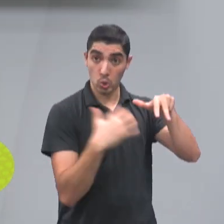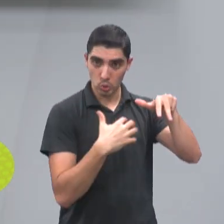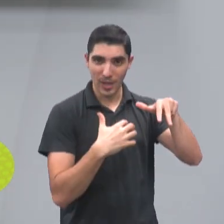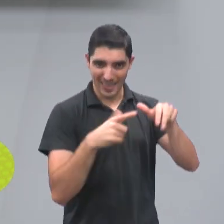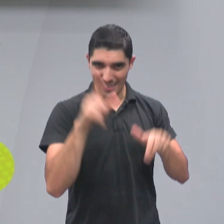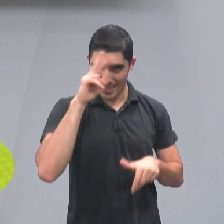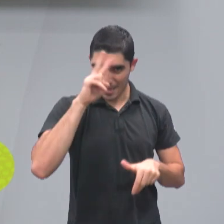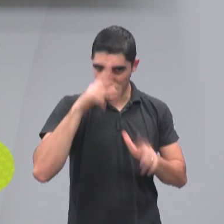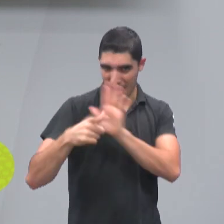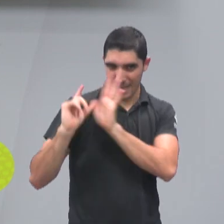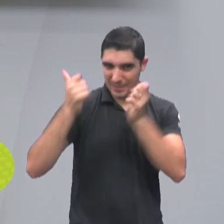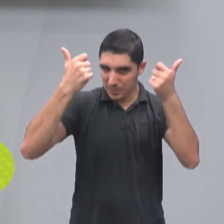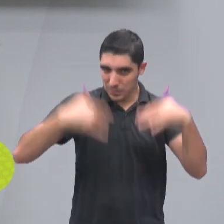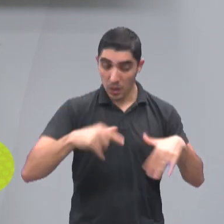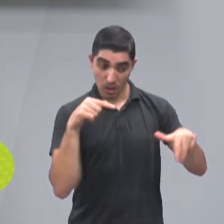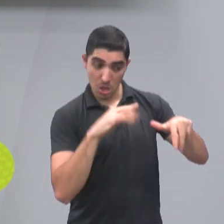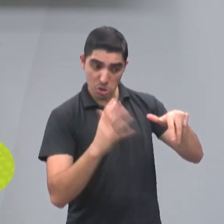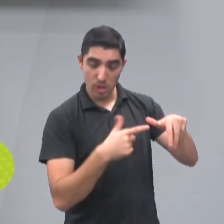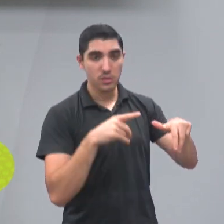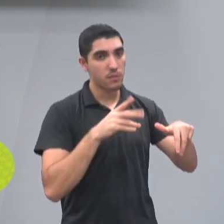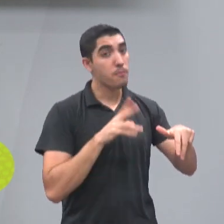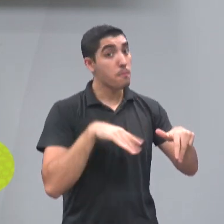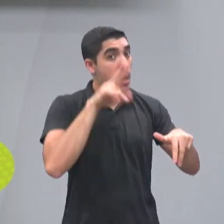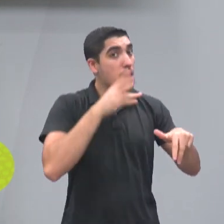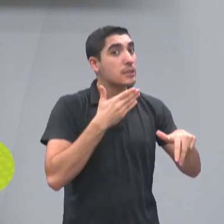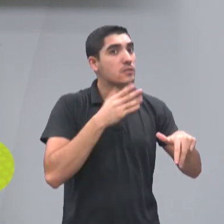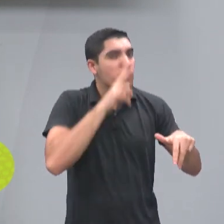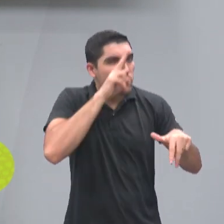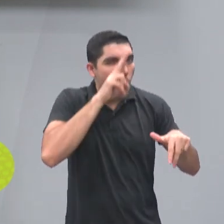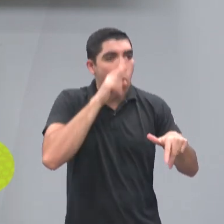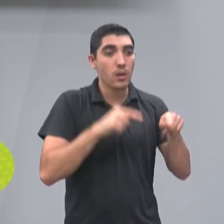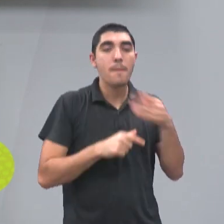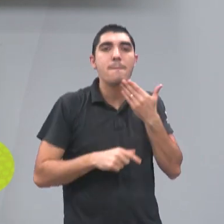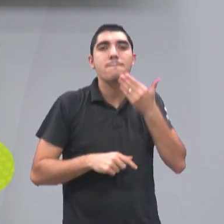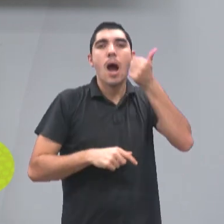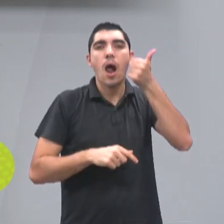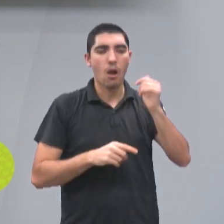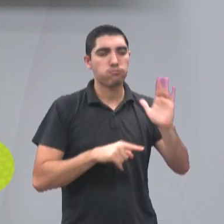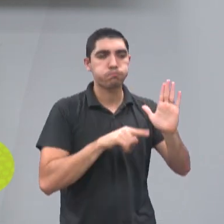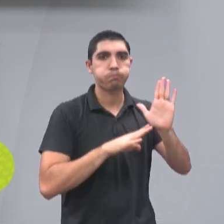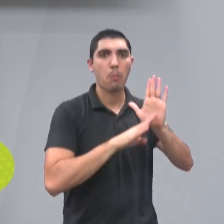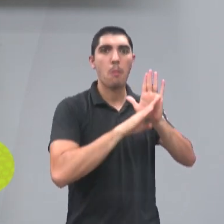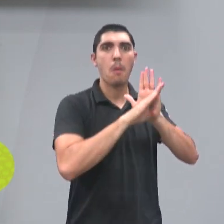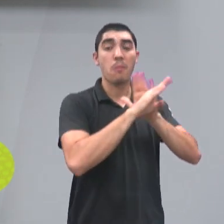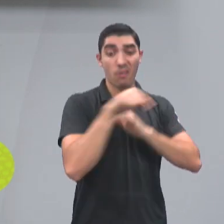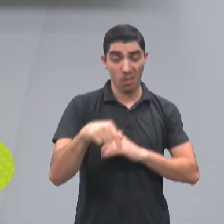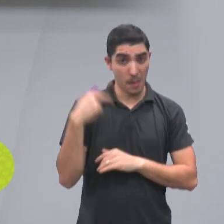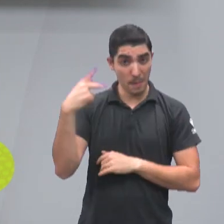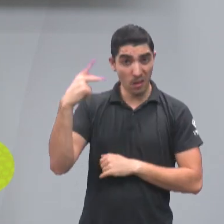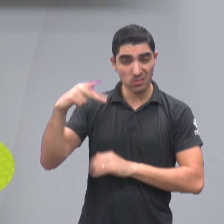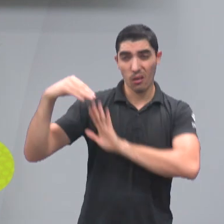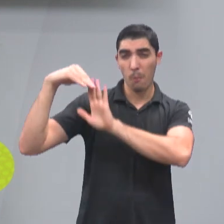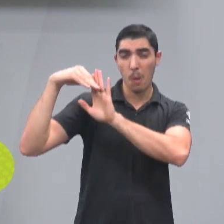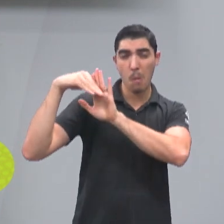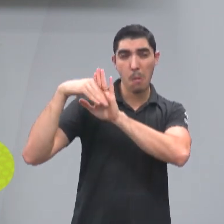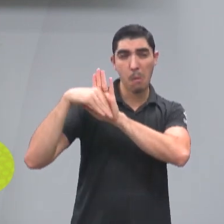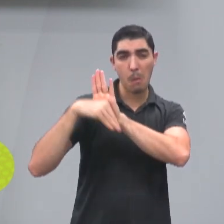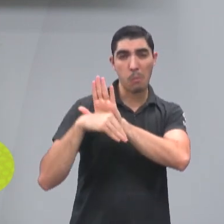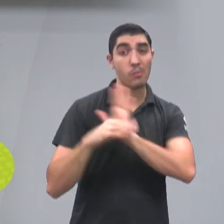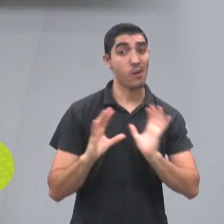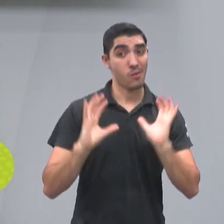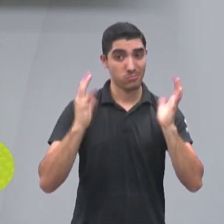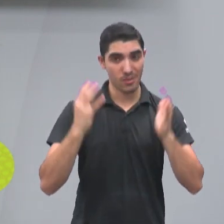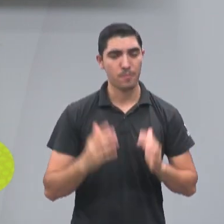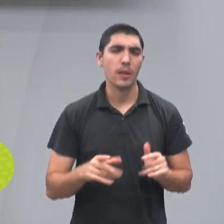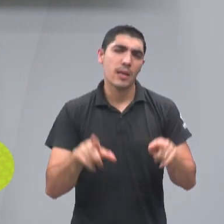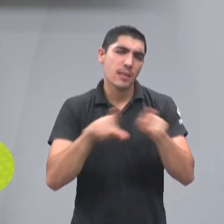Paulista, né? O Paulista começou muito bem quando os dois se enfrentaram. O Paulista venceu só por 1-0 em casa, né? Muito também pelo fator